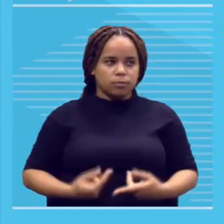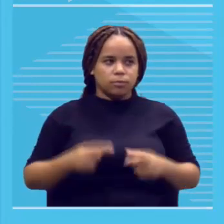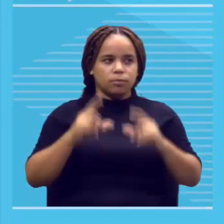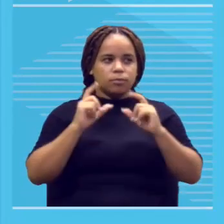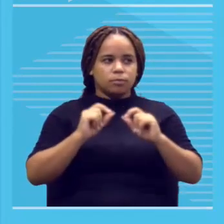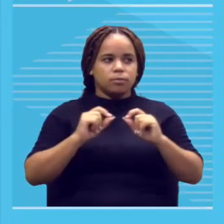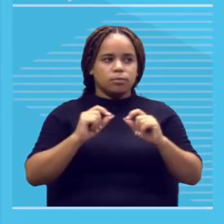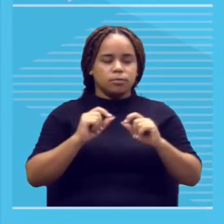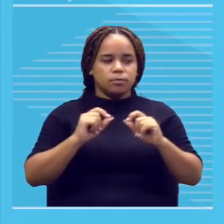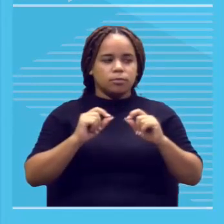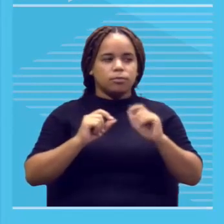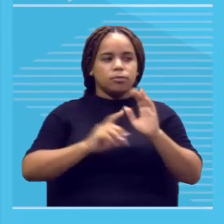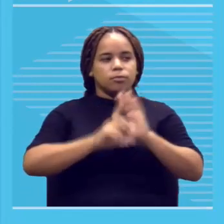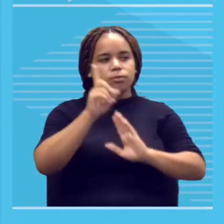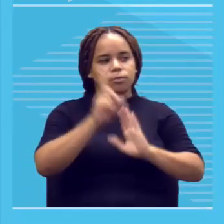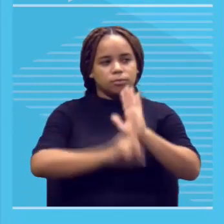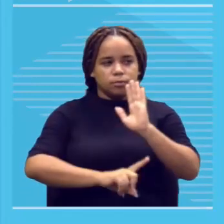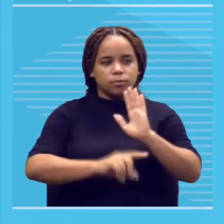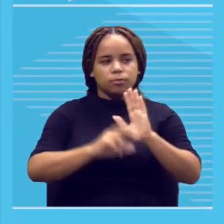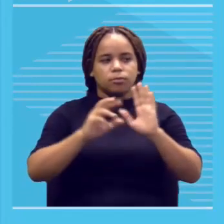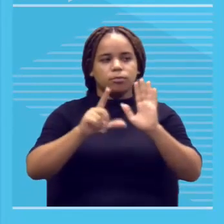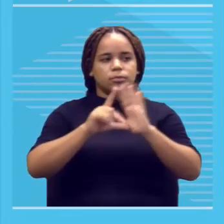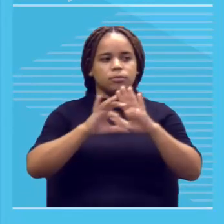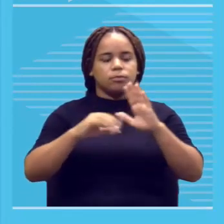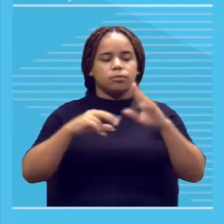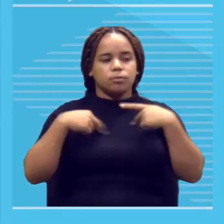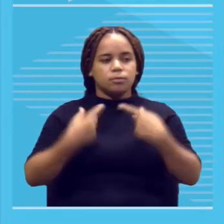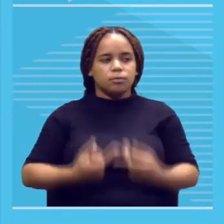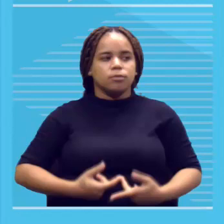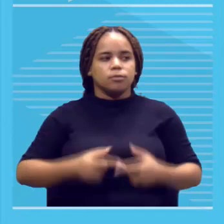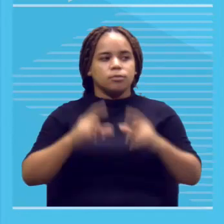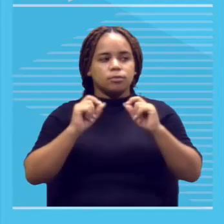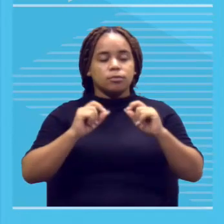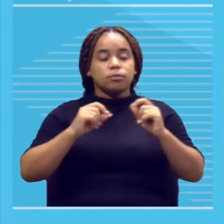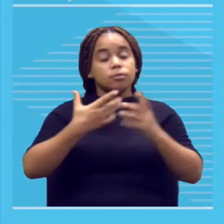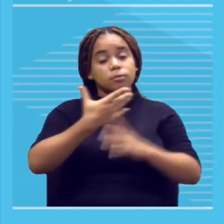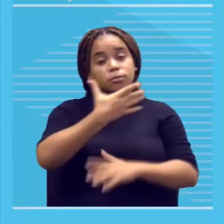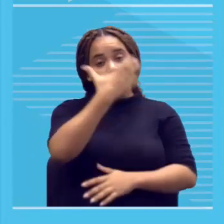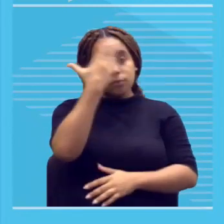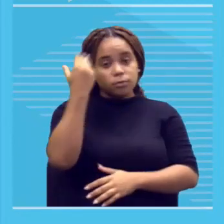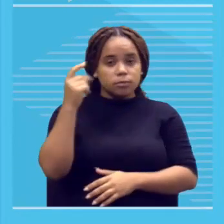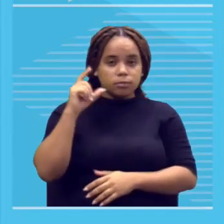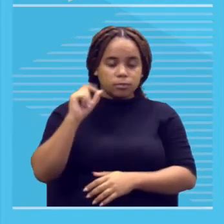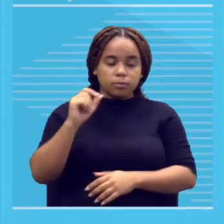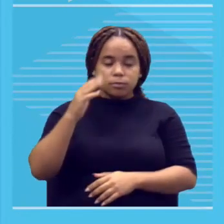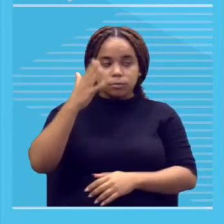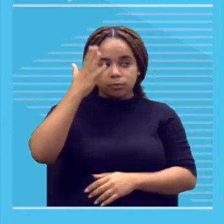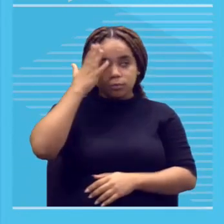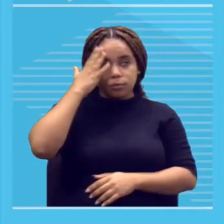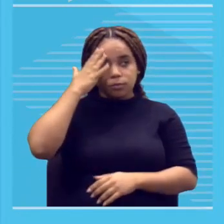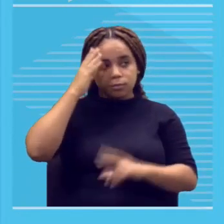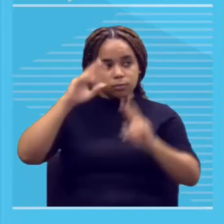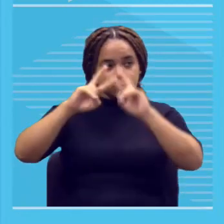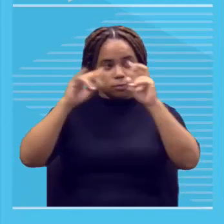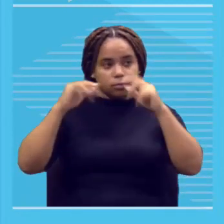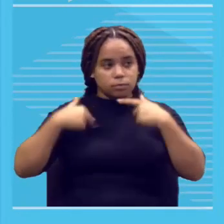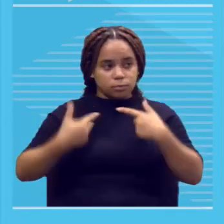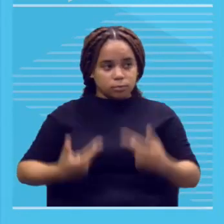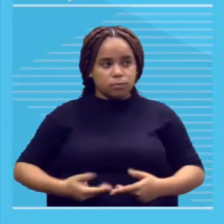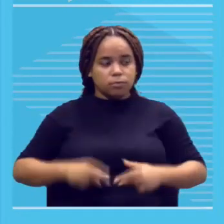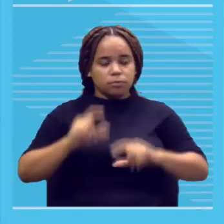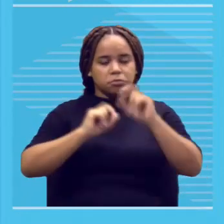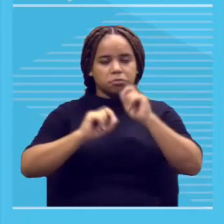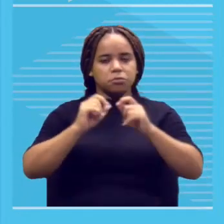parte o direito que a lei humana consagro ou seja vamos esquecer o entendimento humano sobre